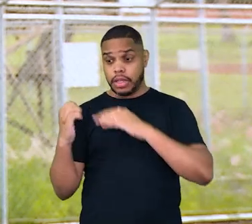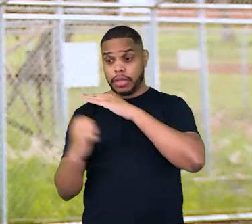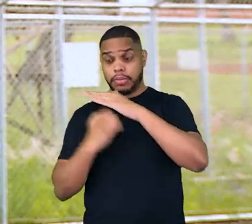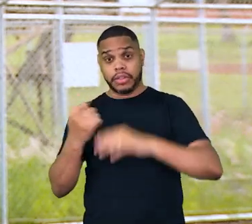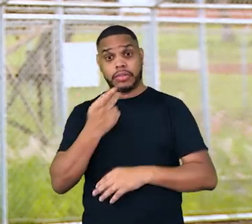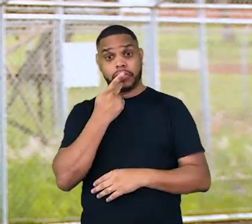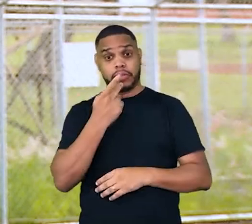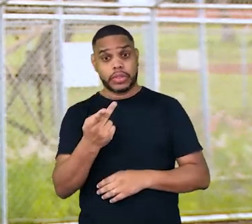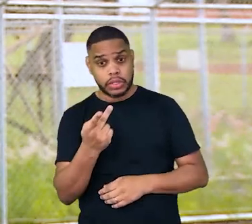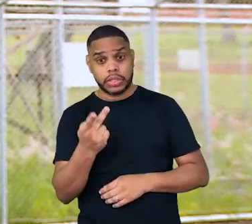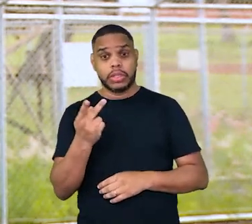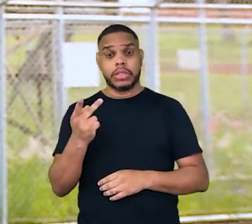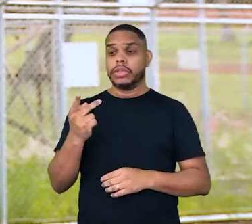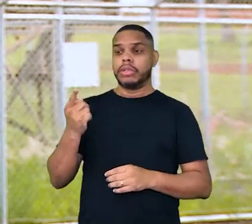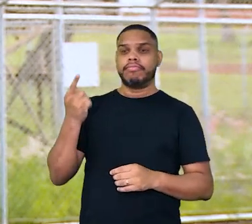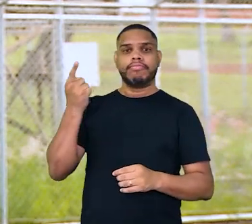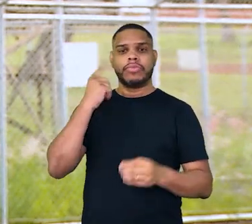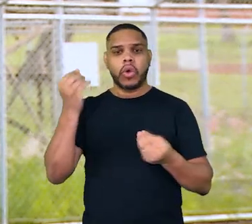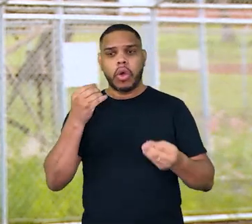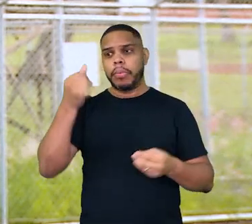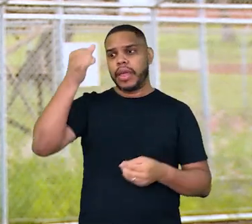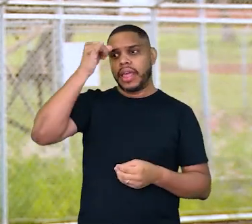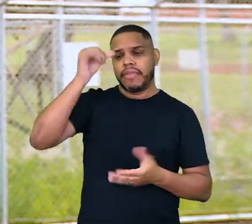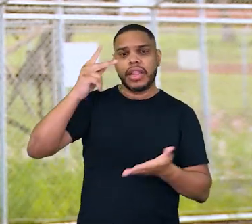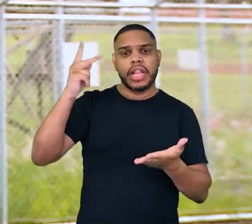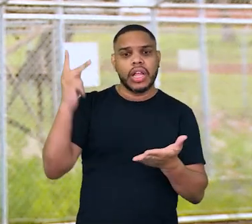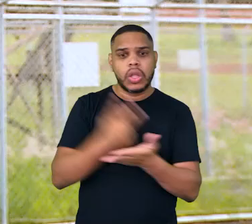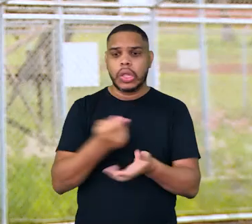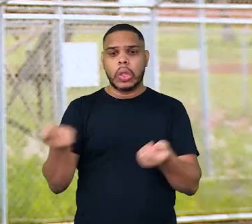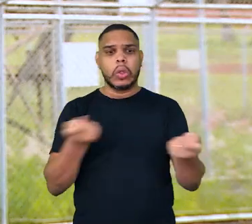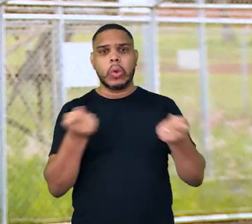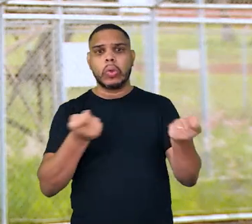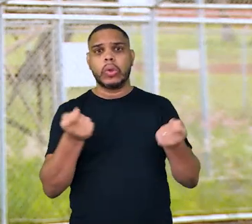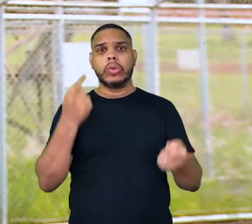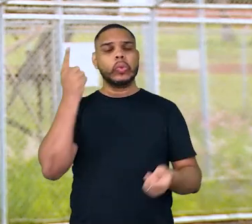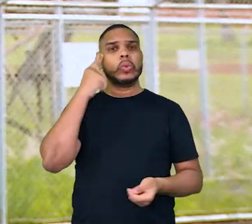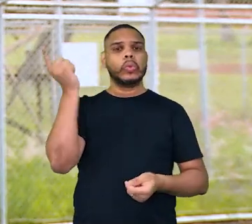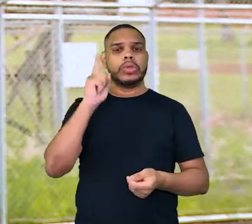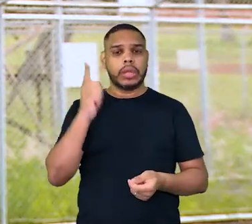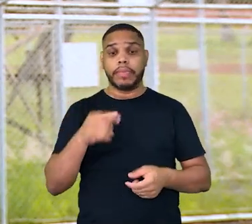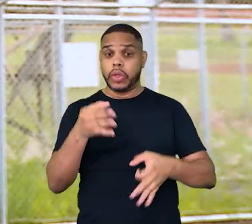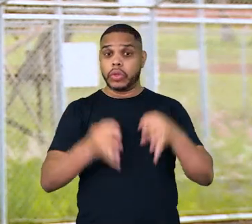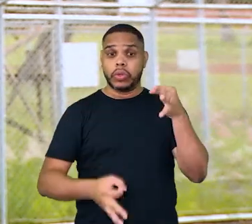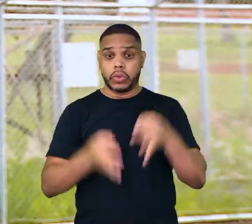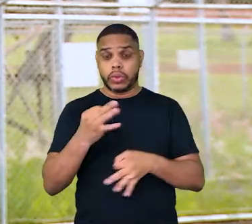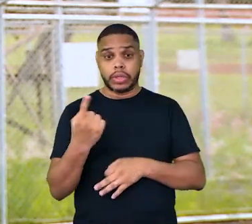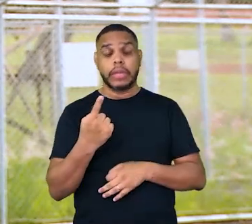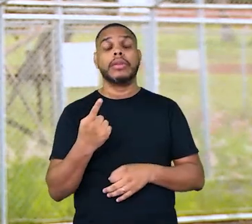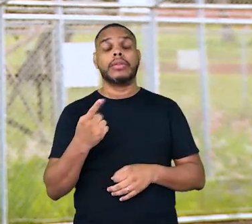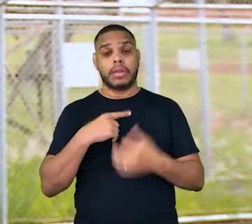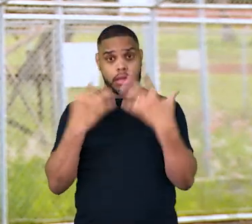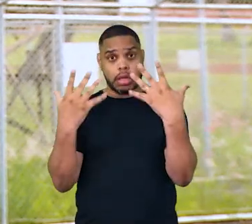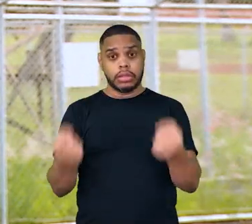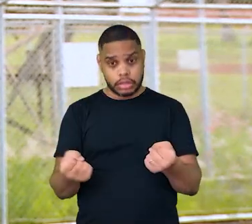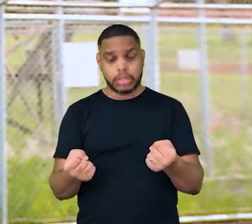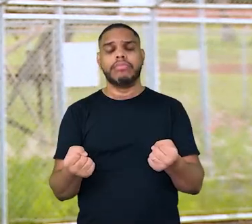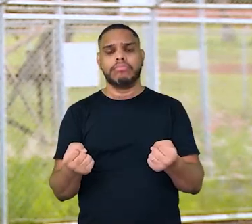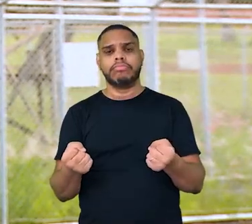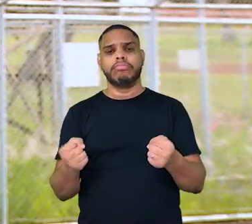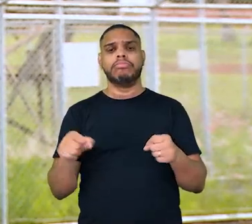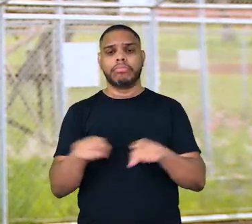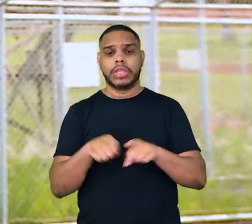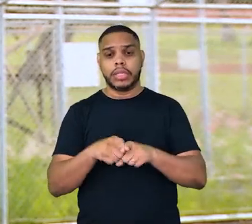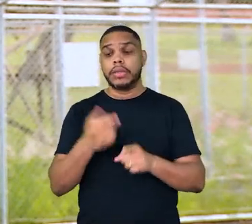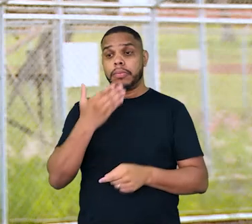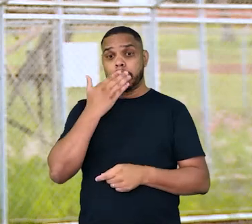empregadora alegou que não tinha meios para evitar ou controlar o ocorrido. O juízo de primeiro grau acolheu essa tese